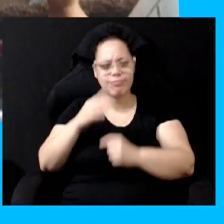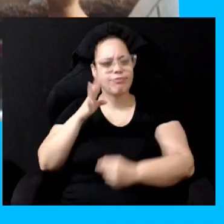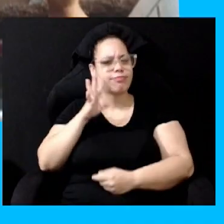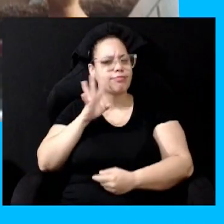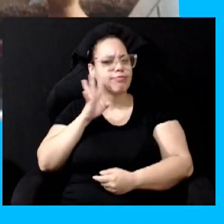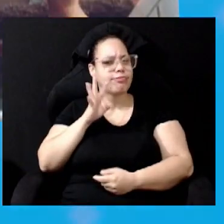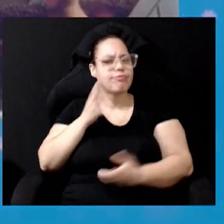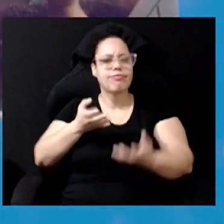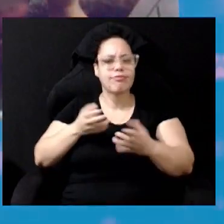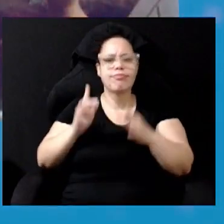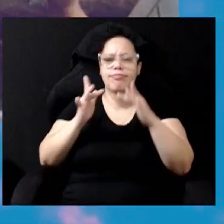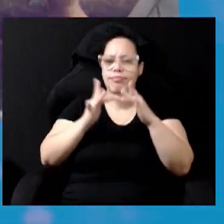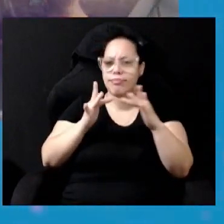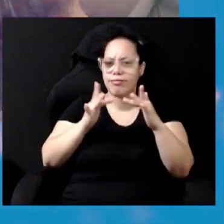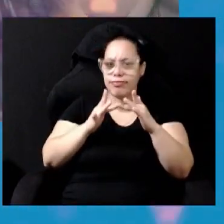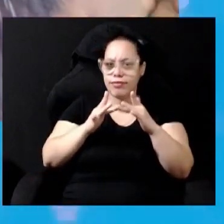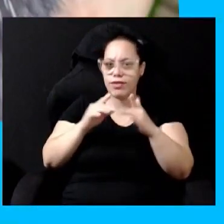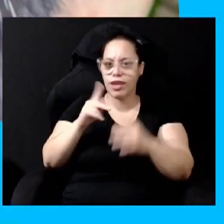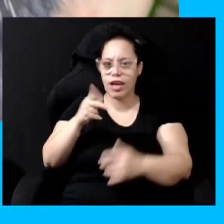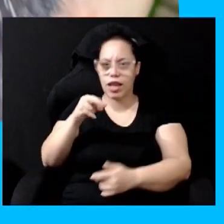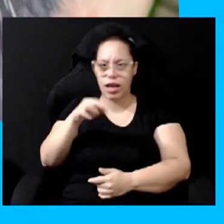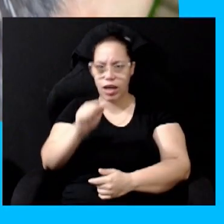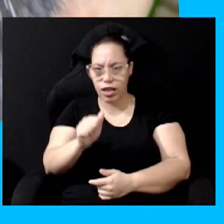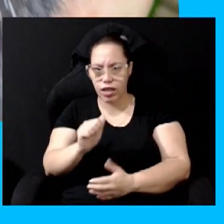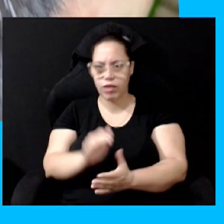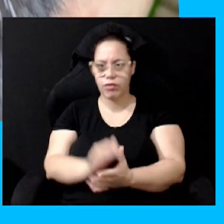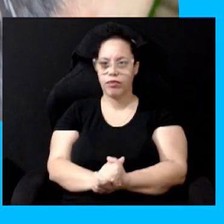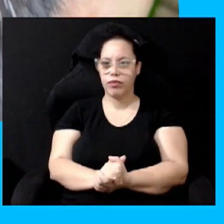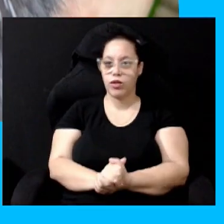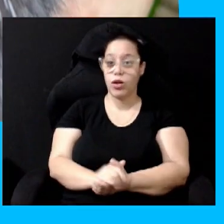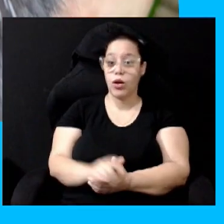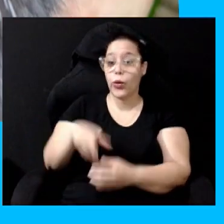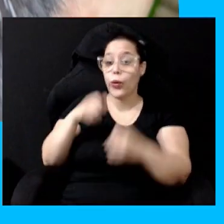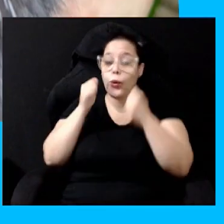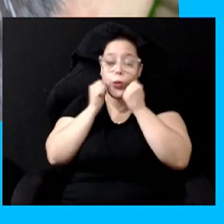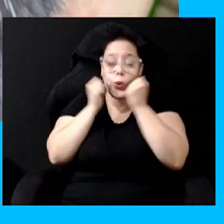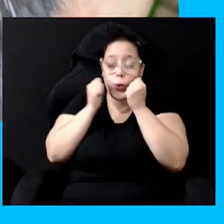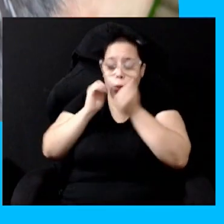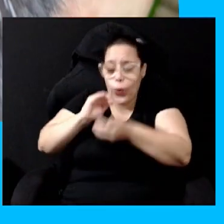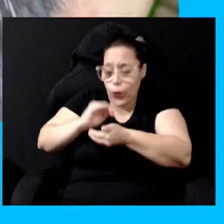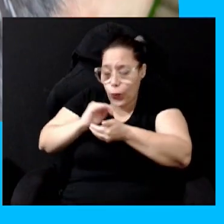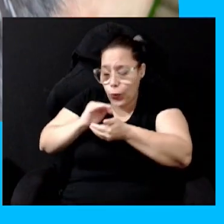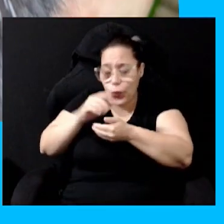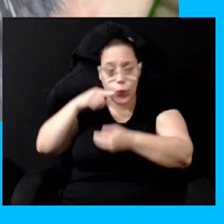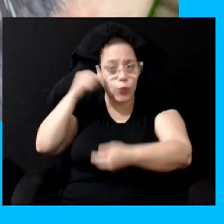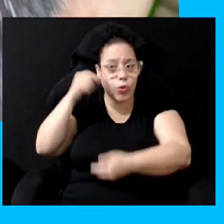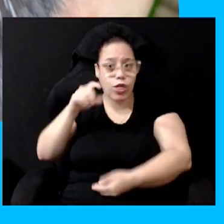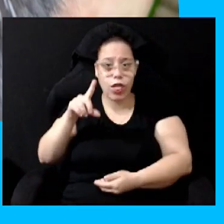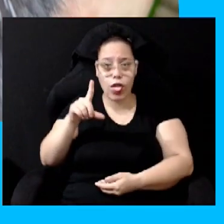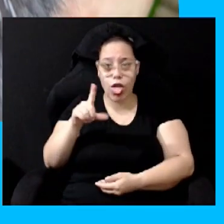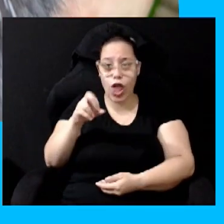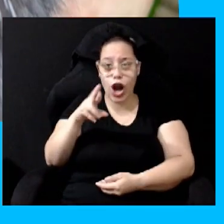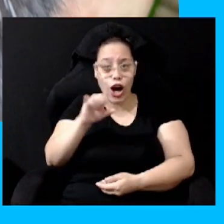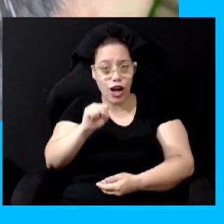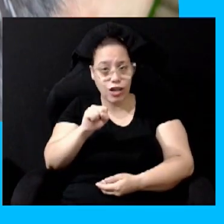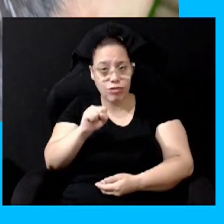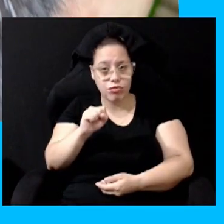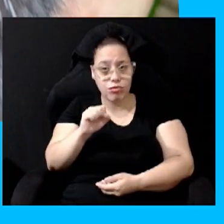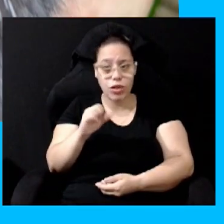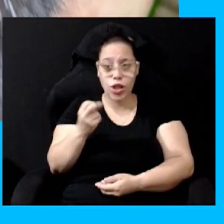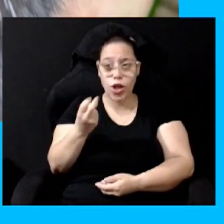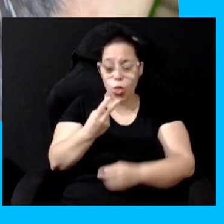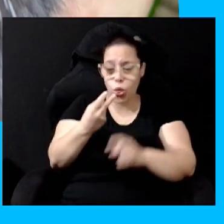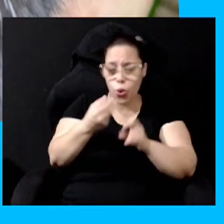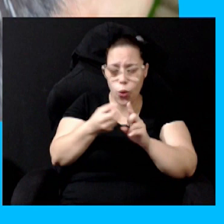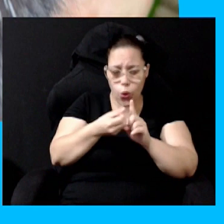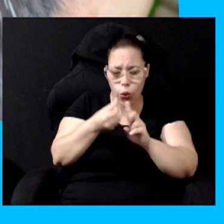em contato com a Karina Marques. Essa fofura de filhote é o gatinho Lores, que tem menos de 2 meses. Ele